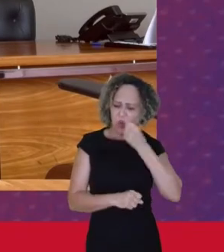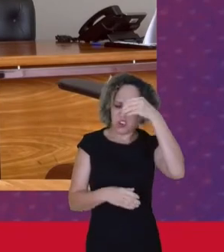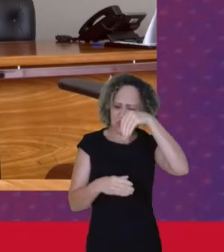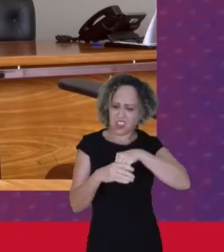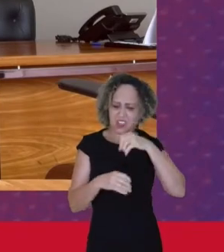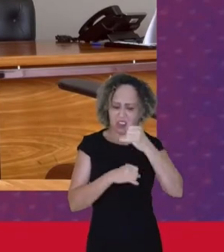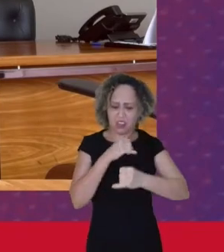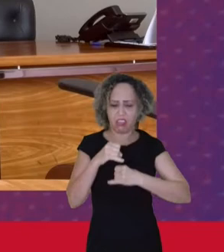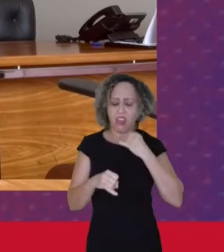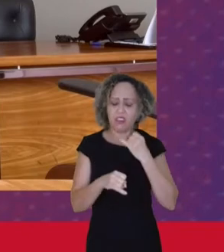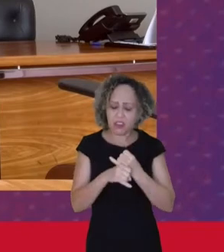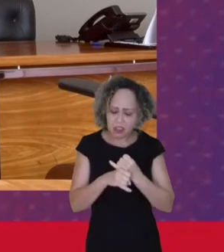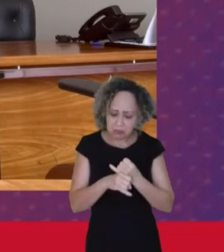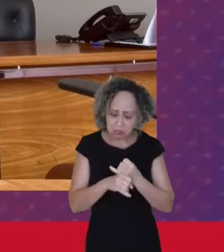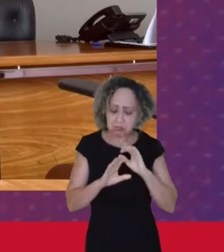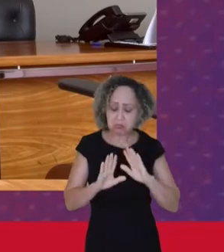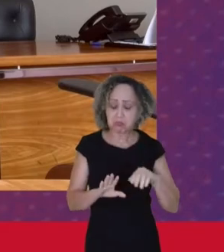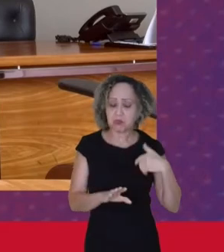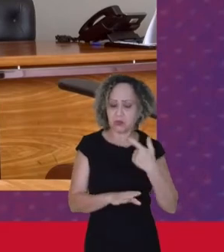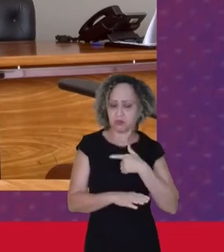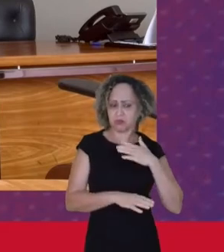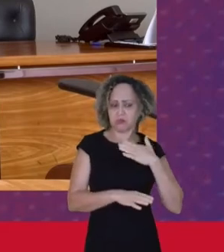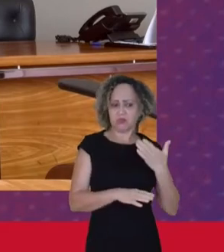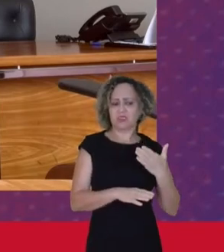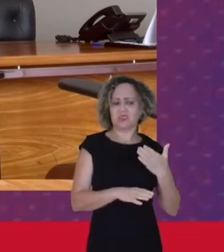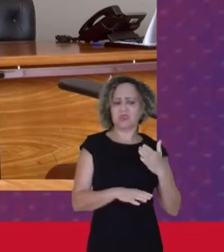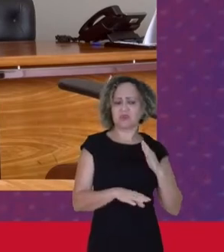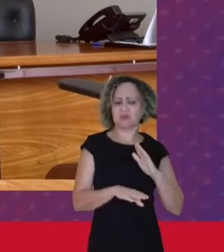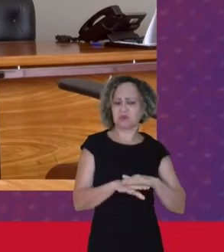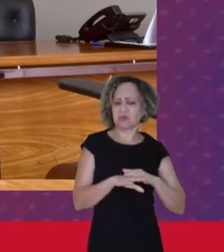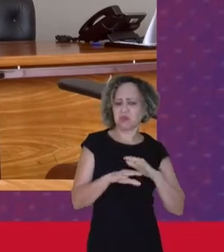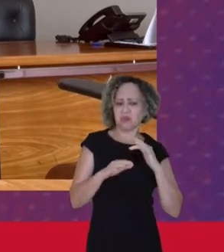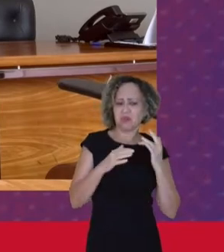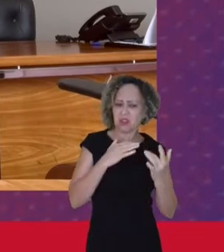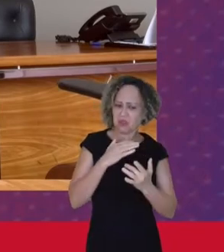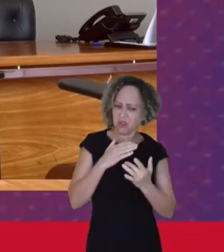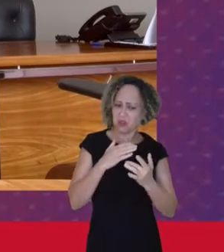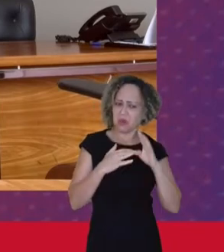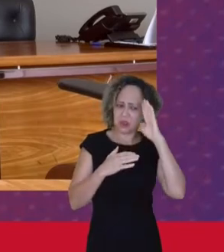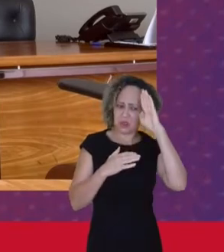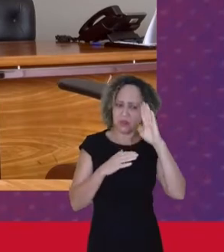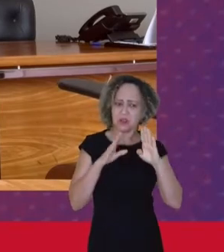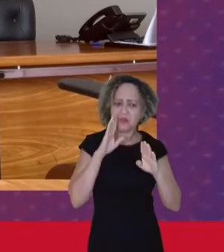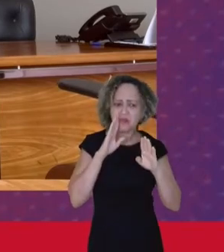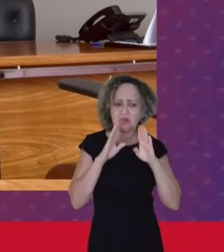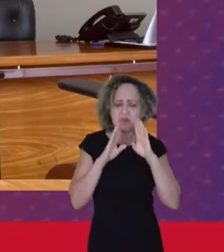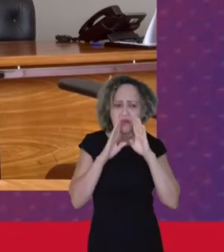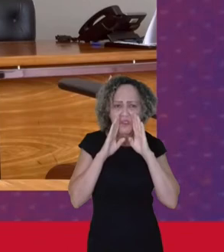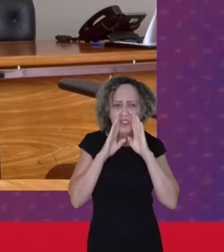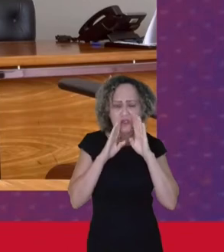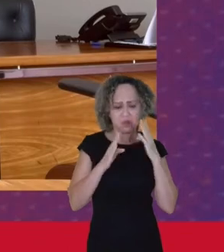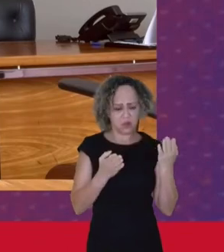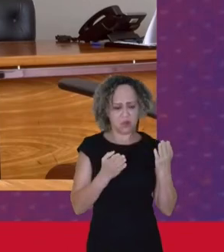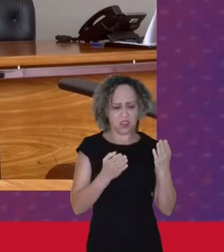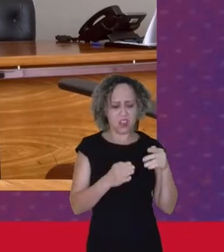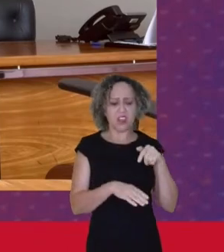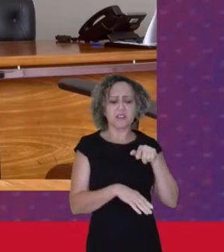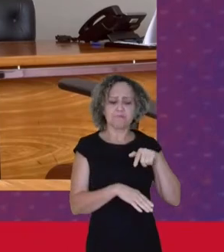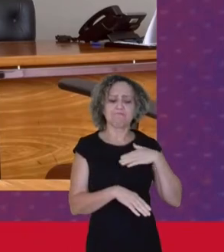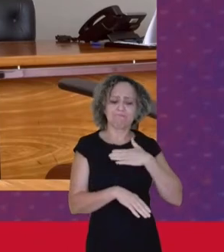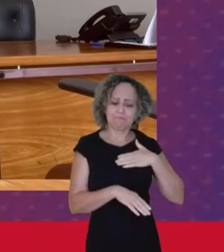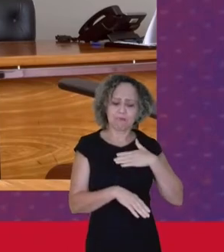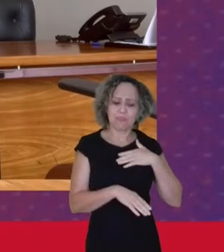as próprias plataformas, principalmente o Facebook, que gostaria de ter mecanismos que